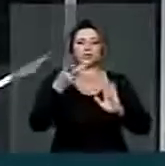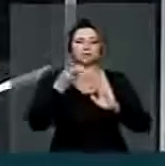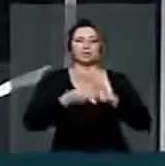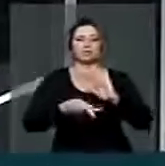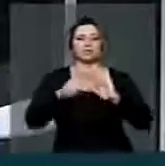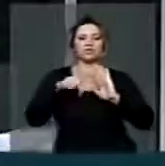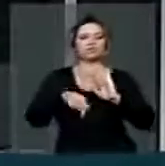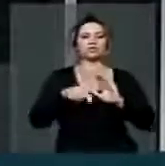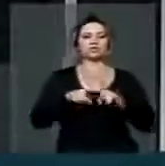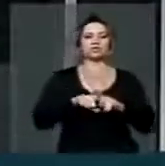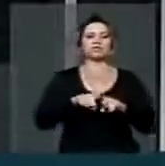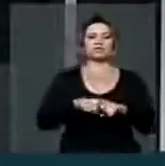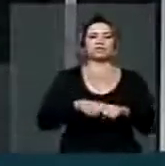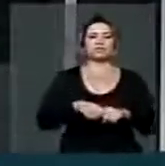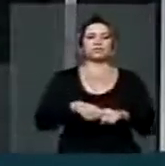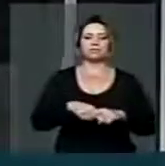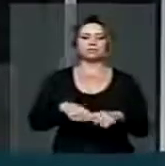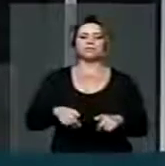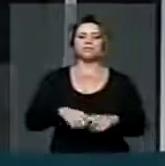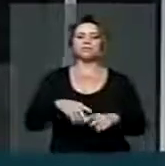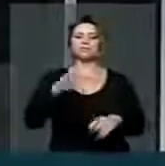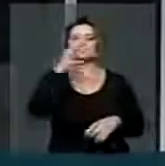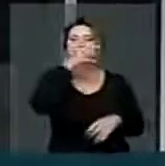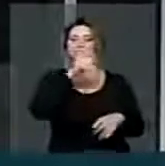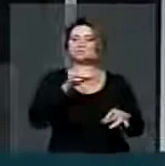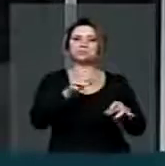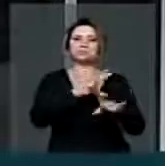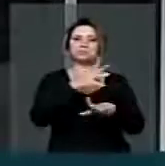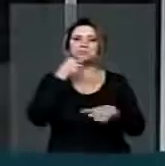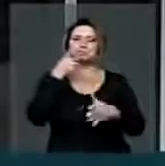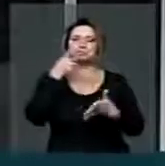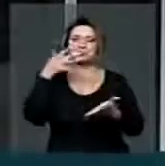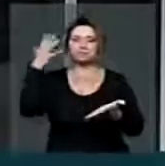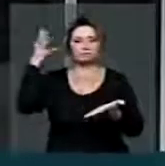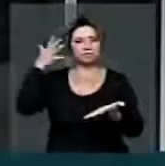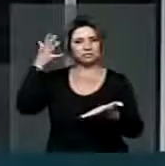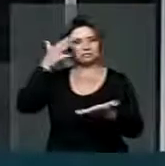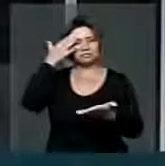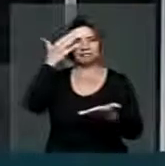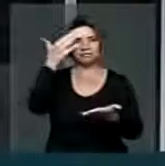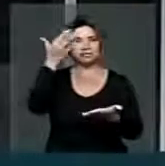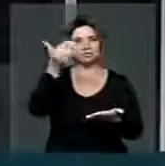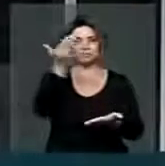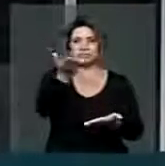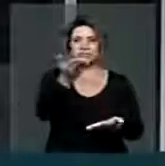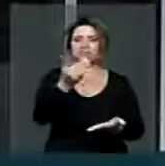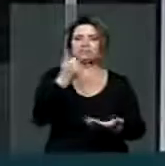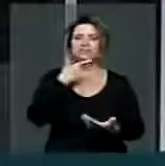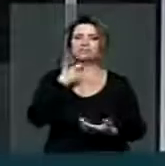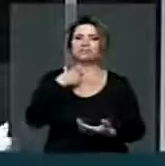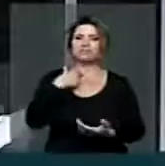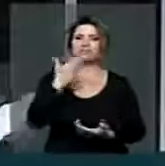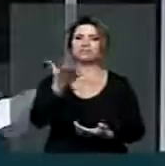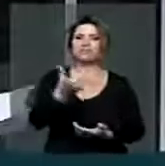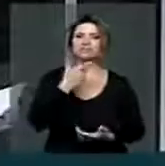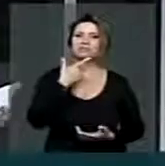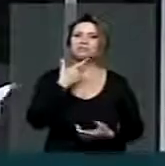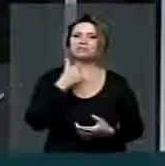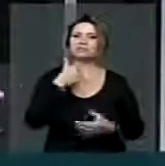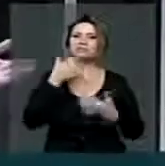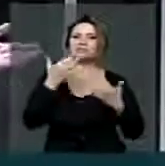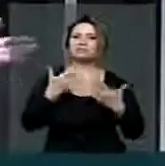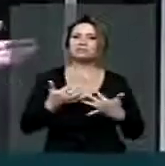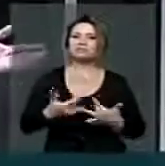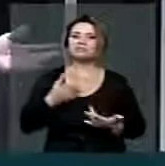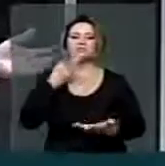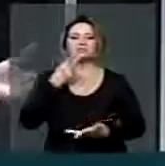dessa casa. Concluo, senhor presidente, agradecendo a boa vontade de Vossa Excelência, fazendo